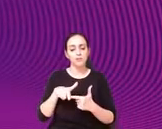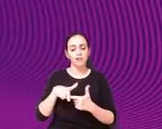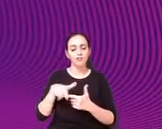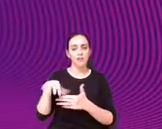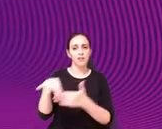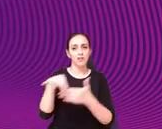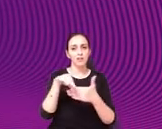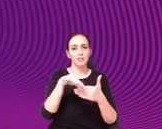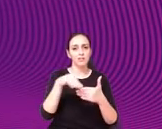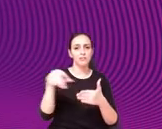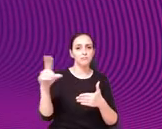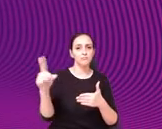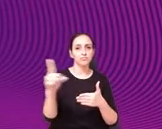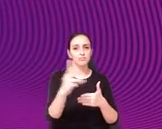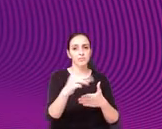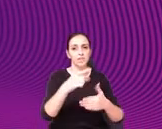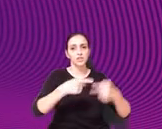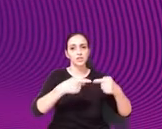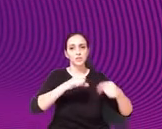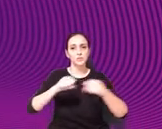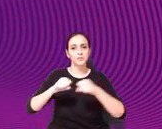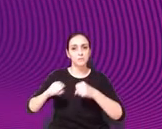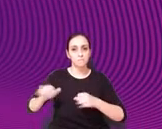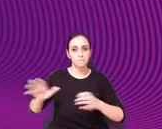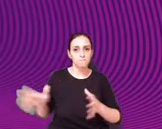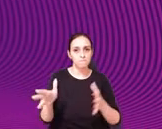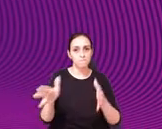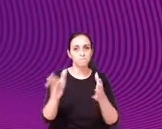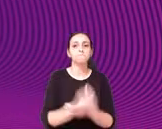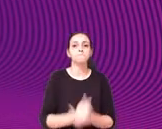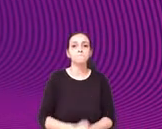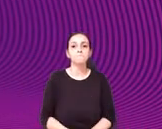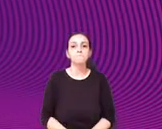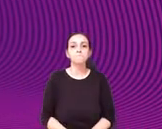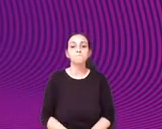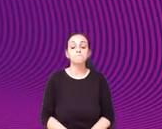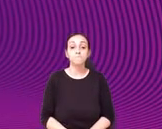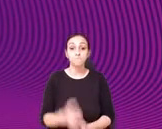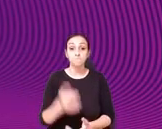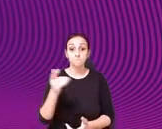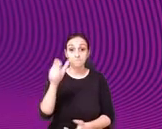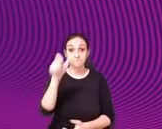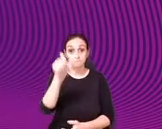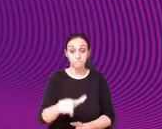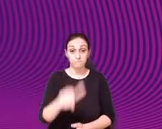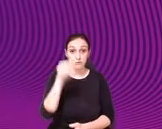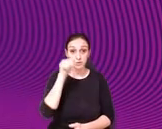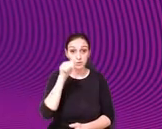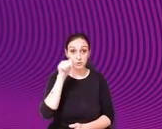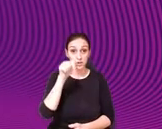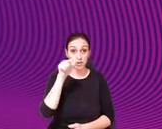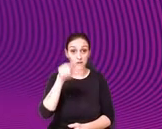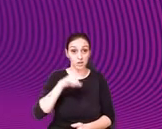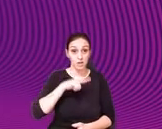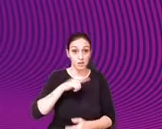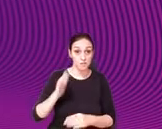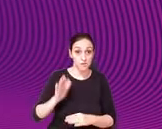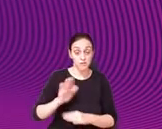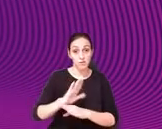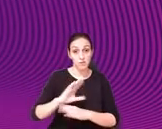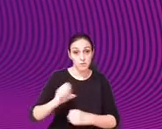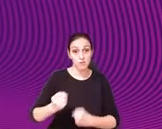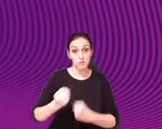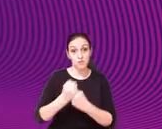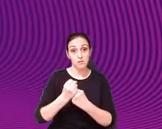na sua discussão e na sua condução. Essa paciente, ela teve a cooperação